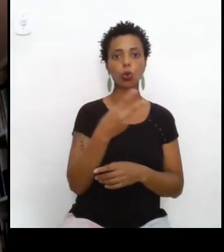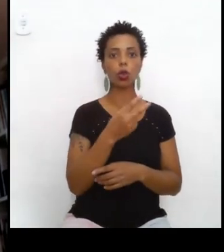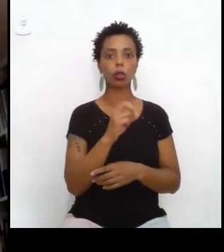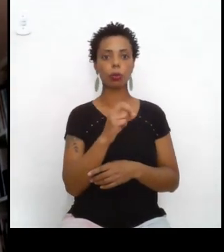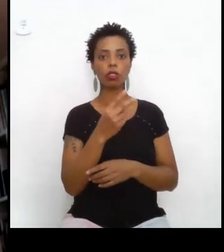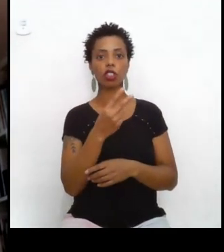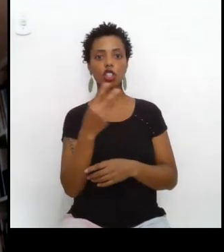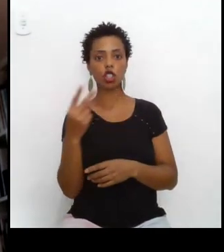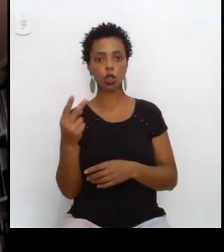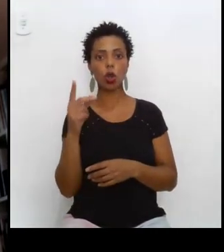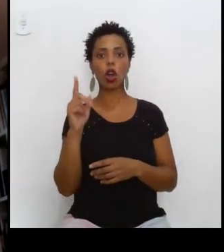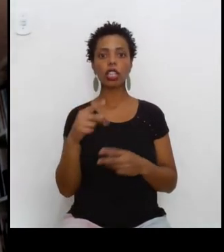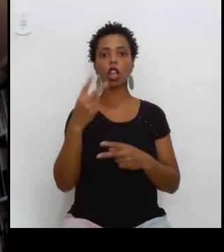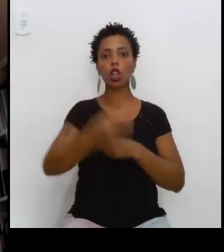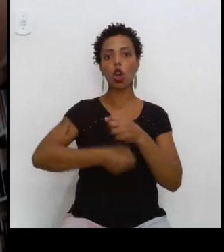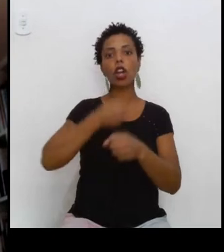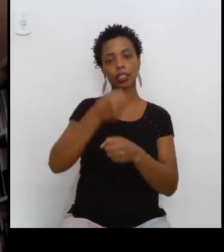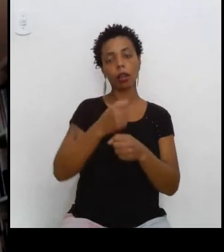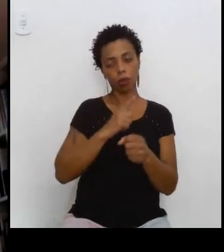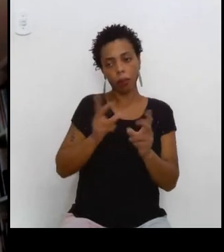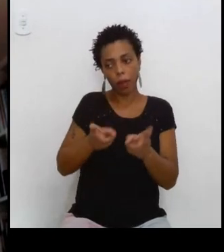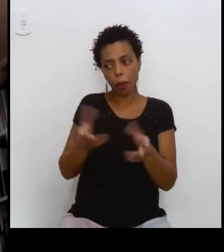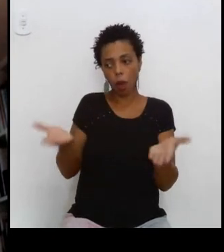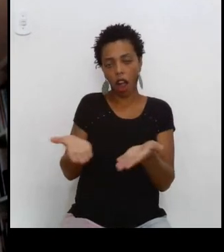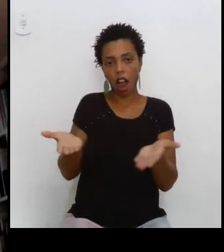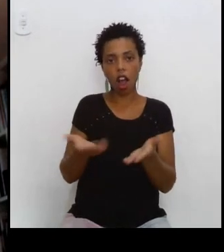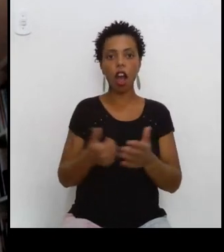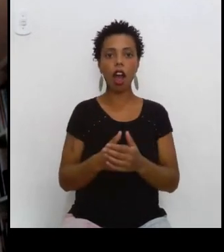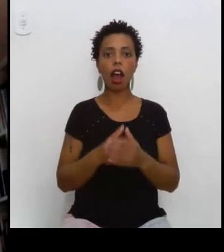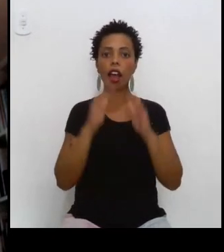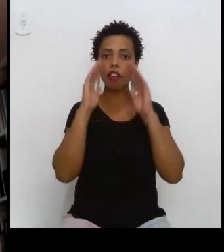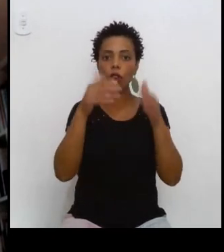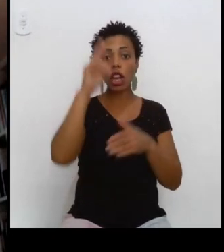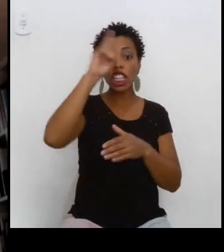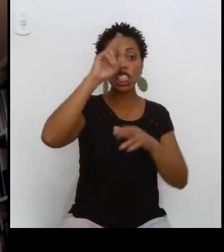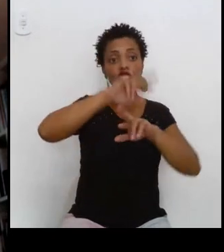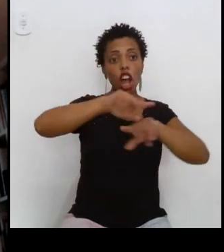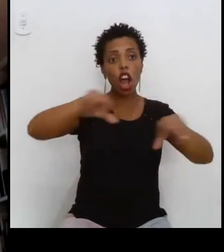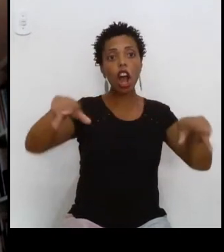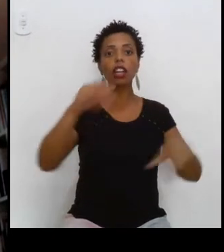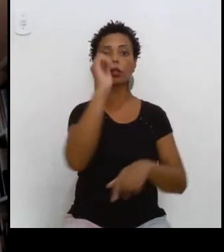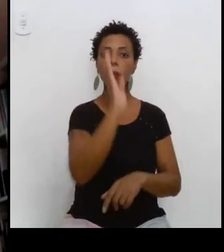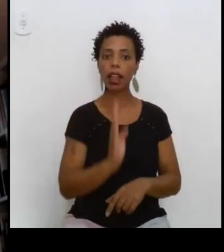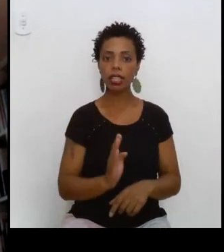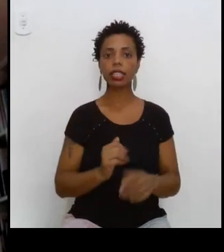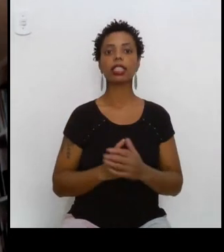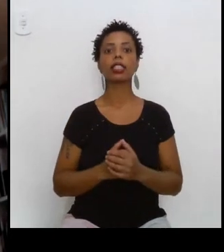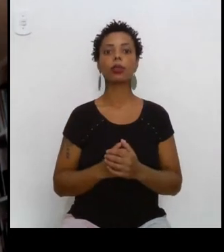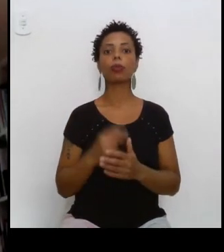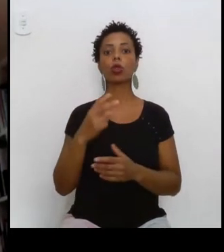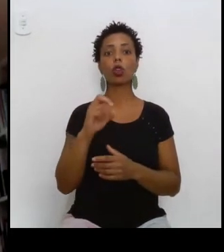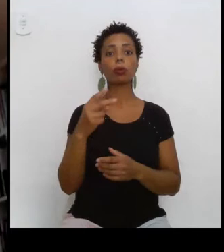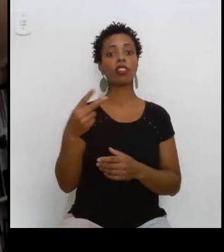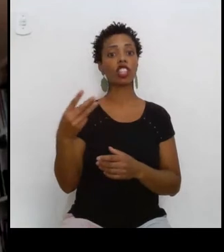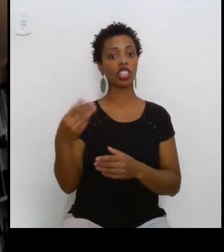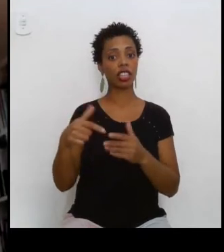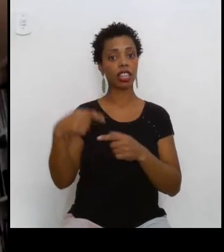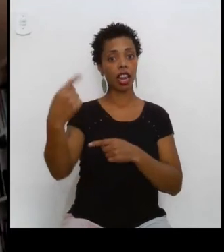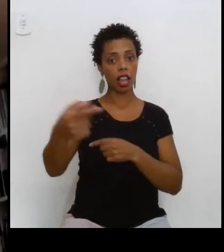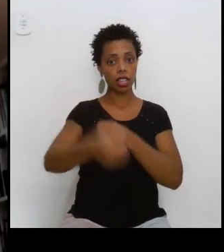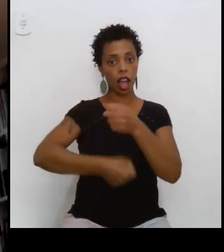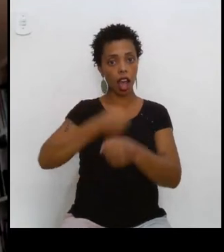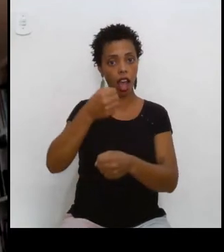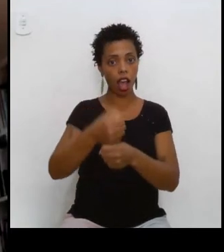dedicado estamos ainda dele aqui dentro de casa os estados brasileiros 2023 teremos então